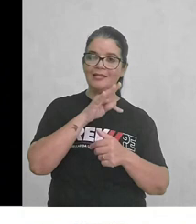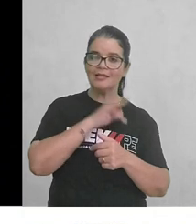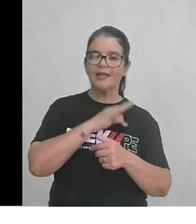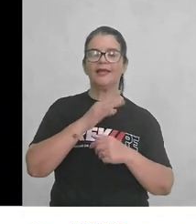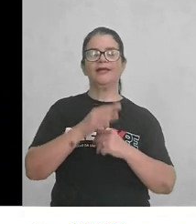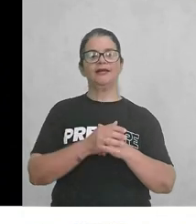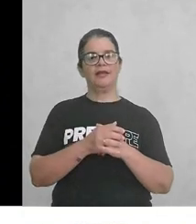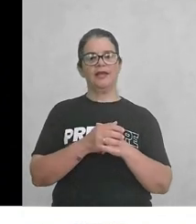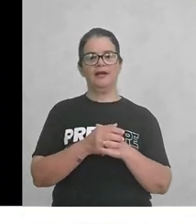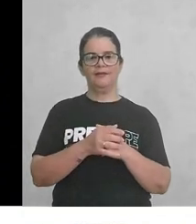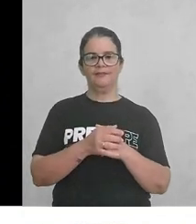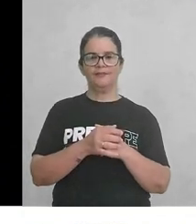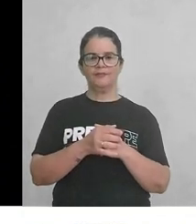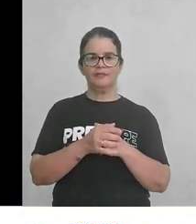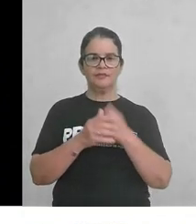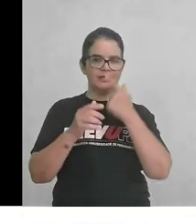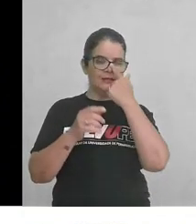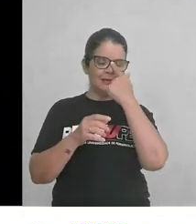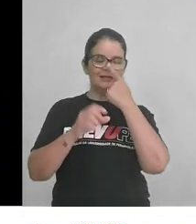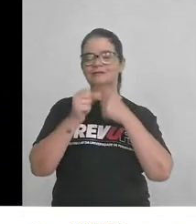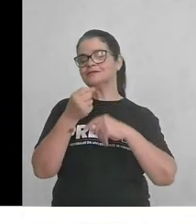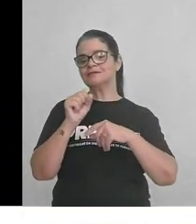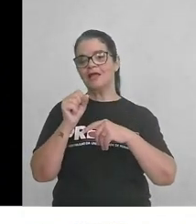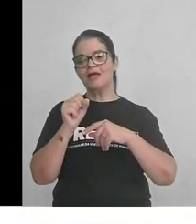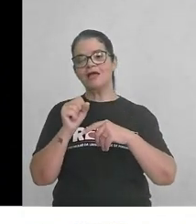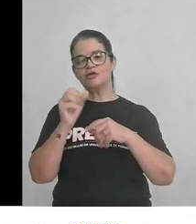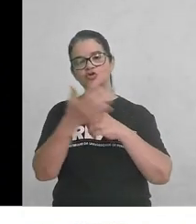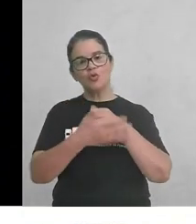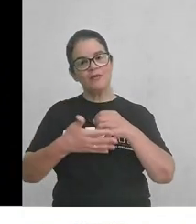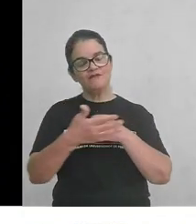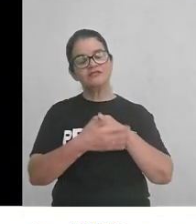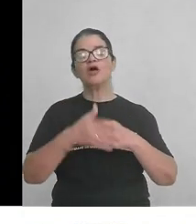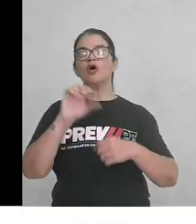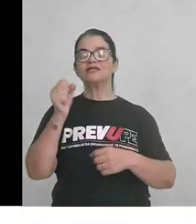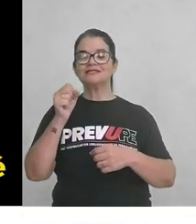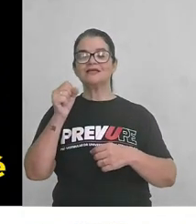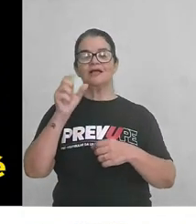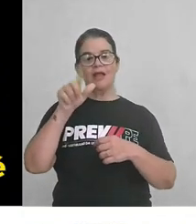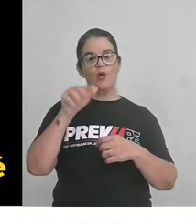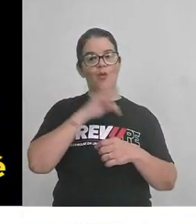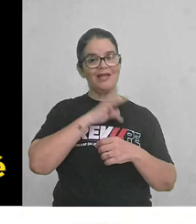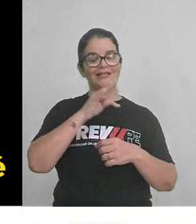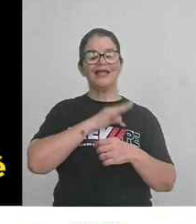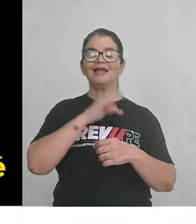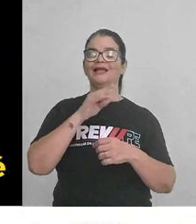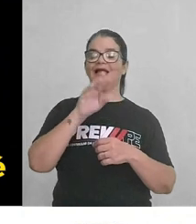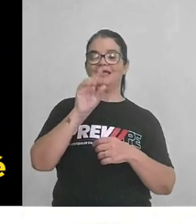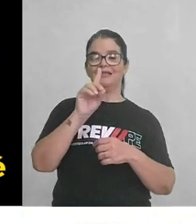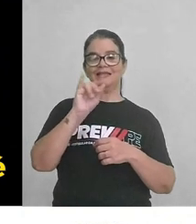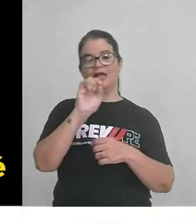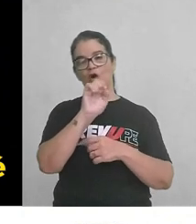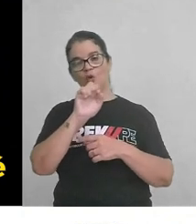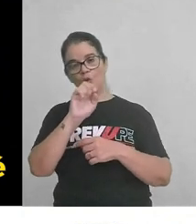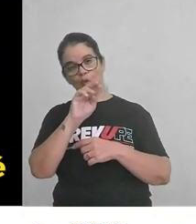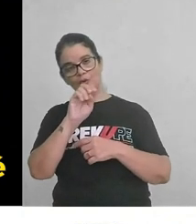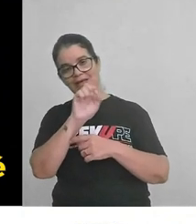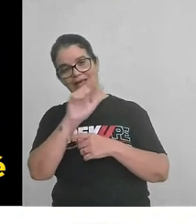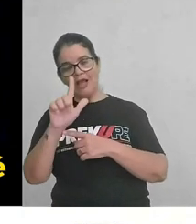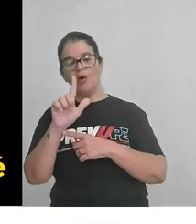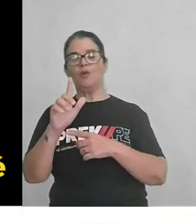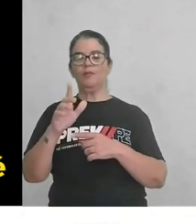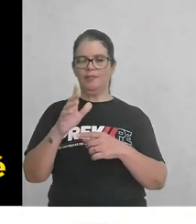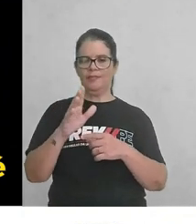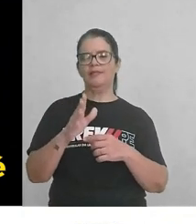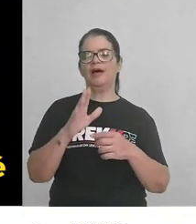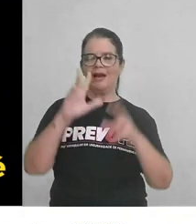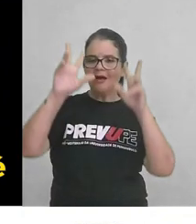uma técnica diagonal, para a título de conhecimento, tá? E cada leitor tem seus